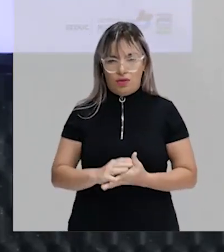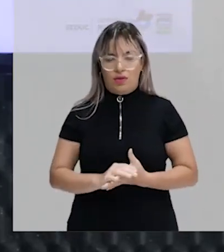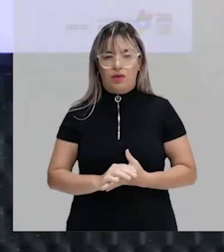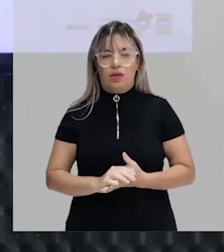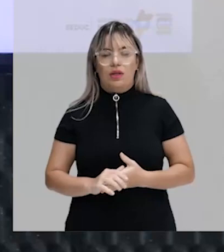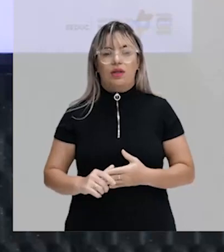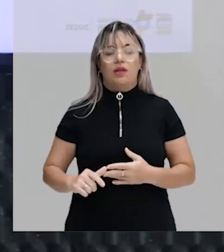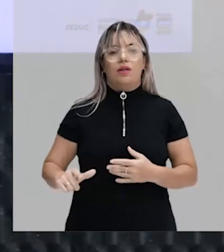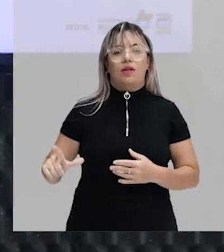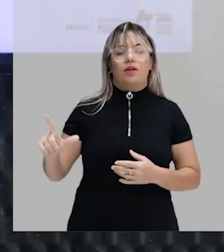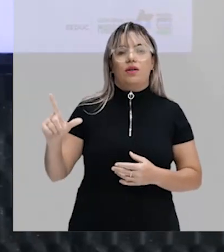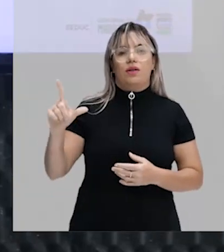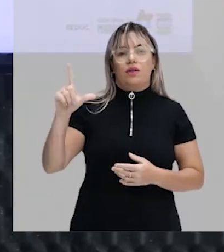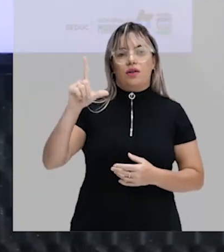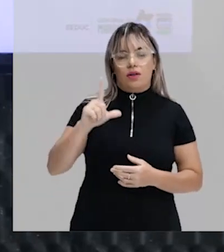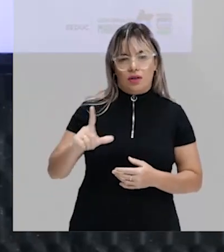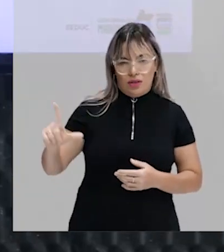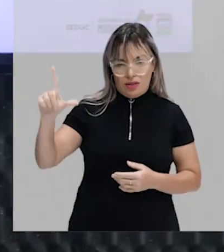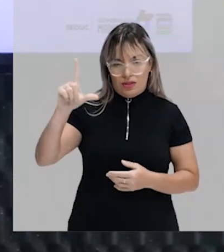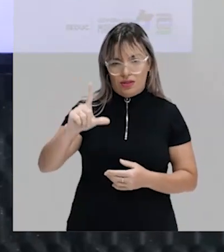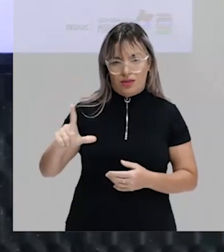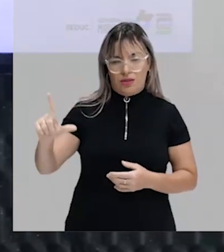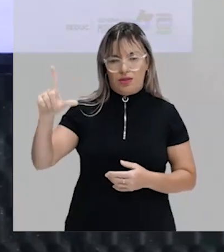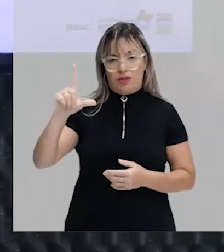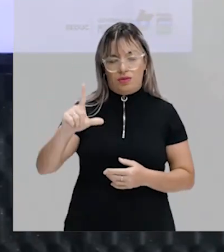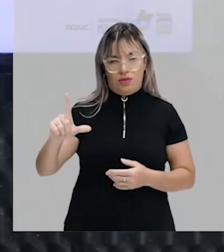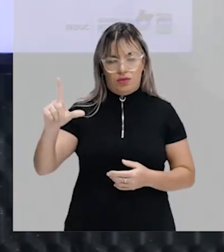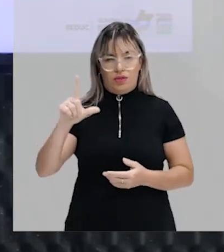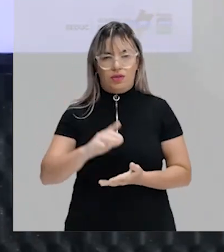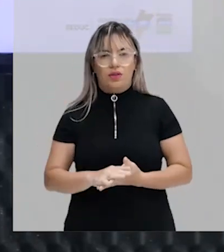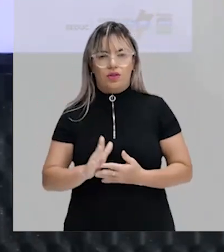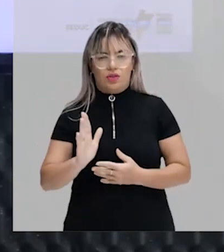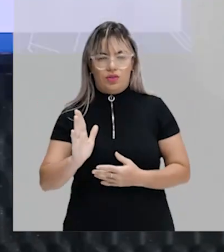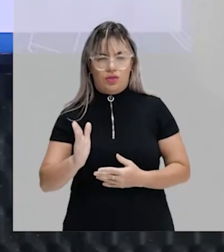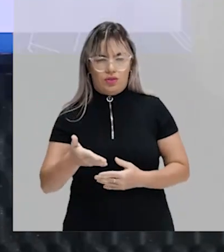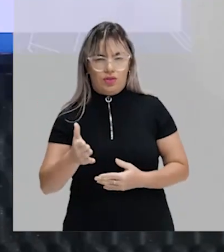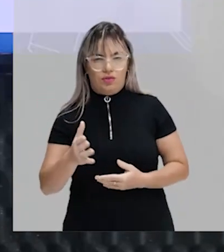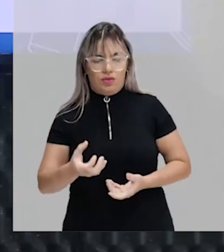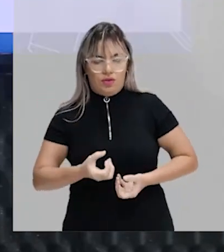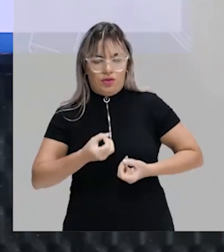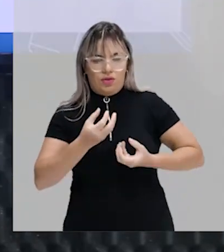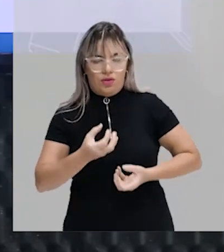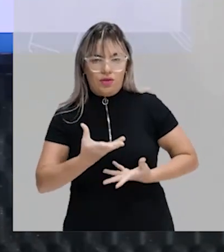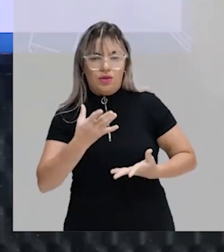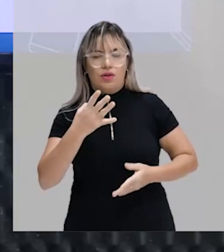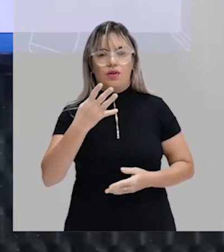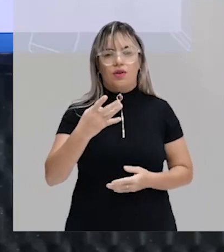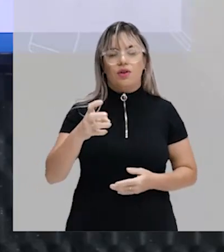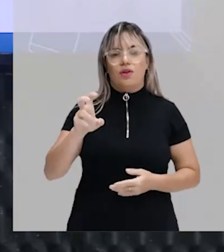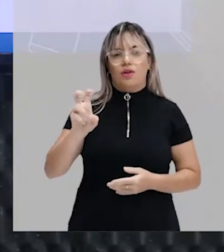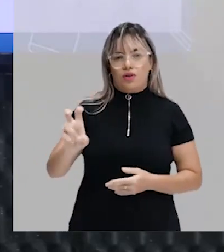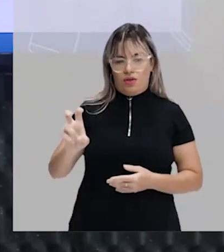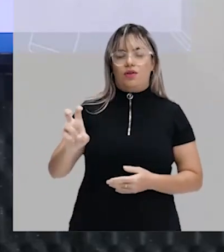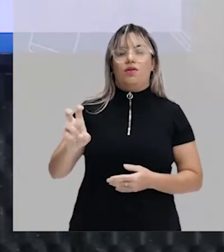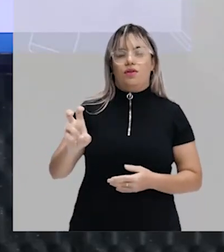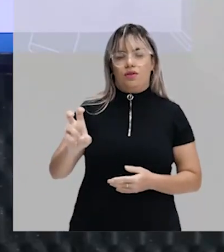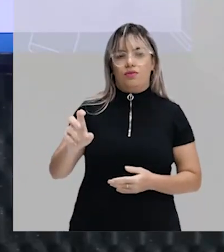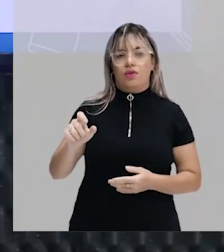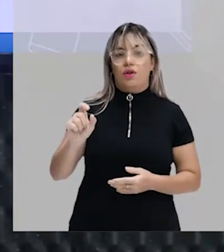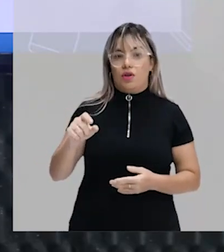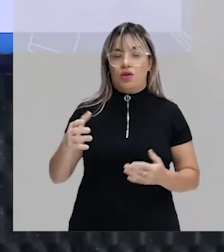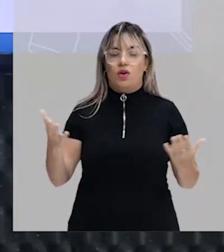literatura. Já vimos uma produção de 45 e hoje nós vamos ver prosa e poesia nos